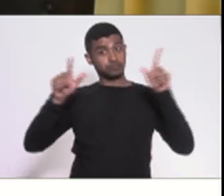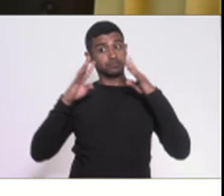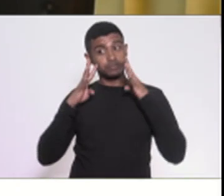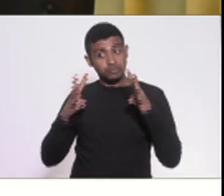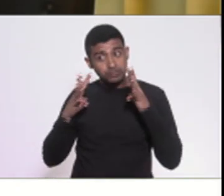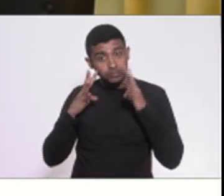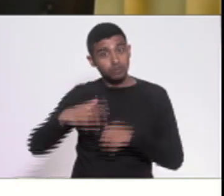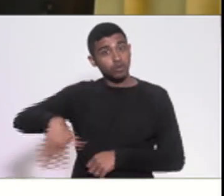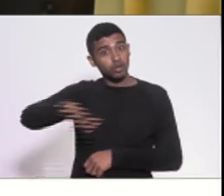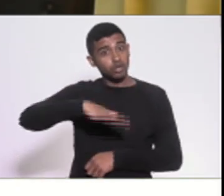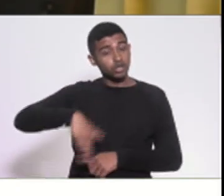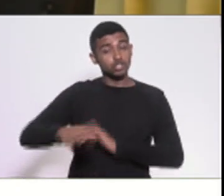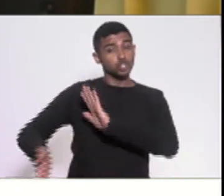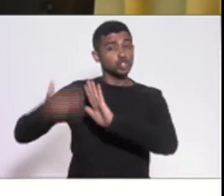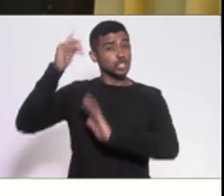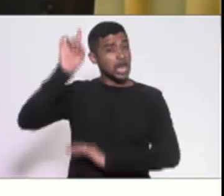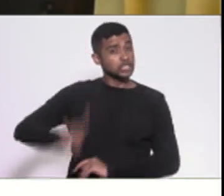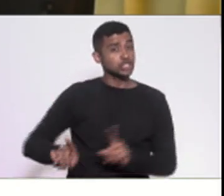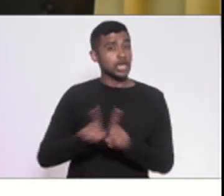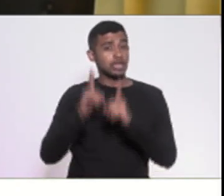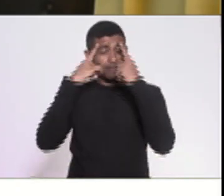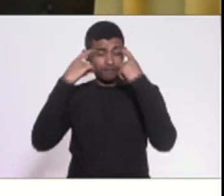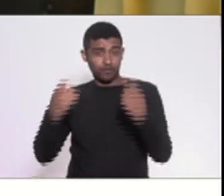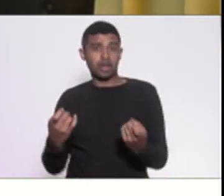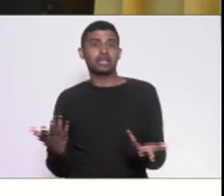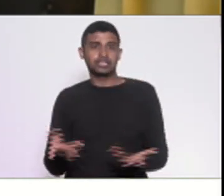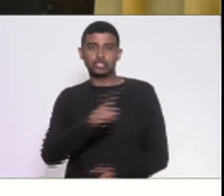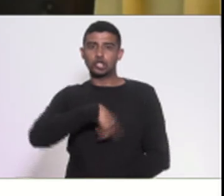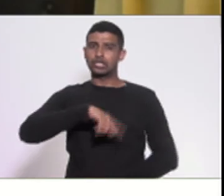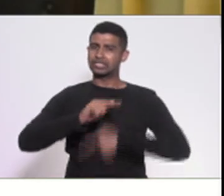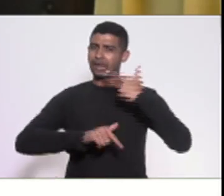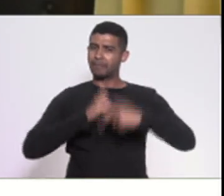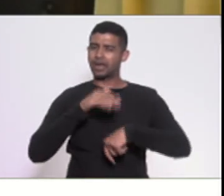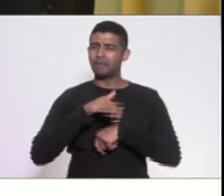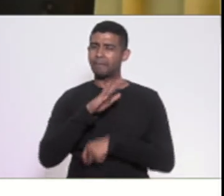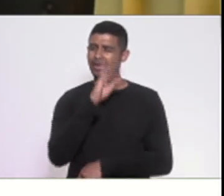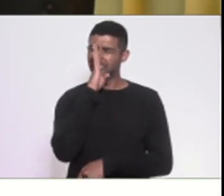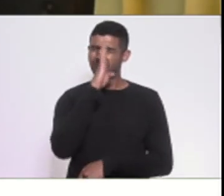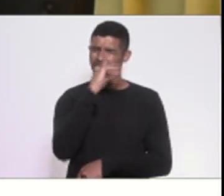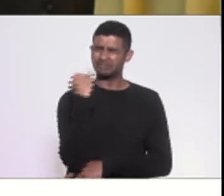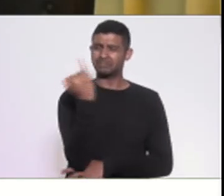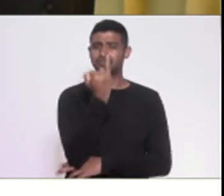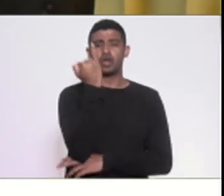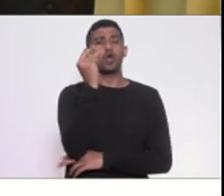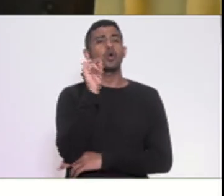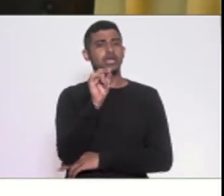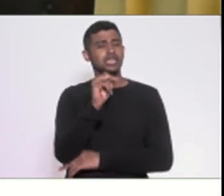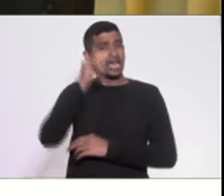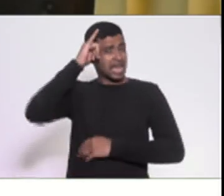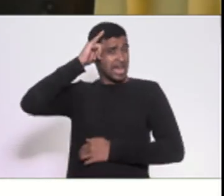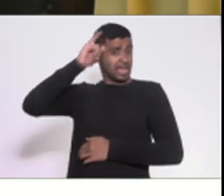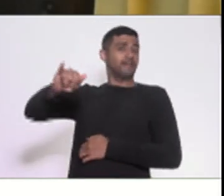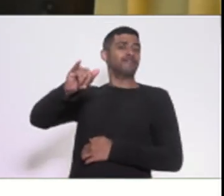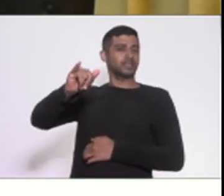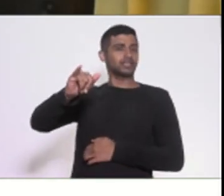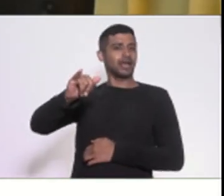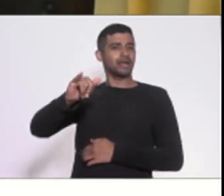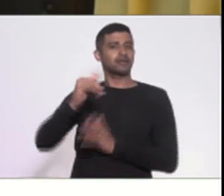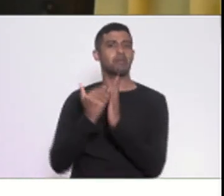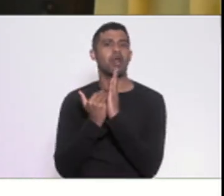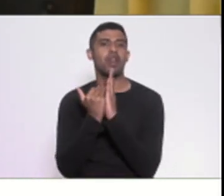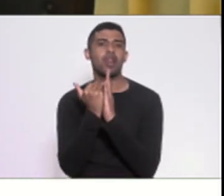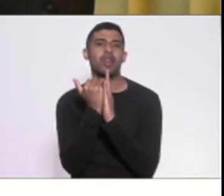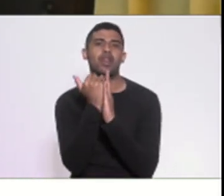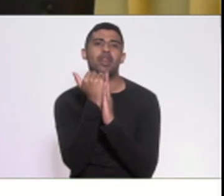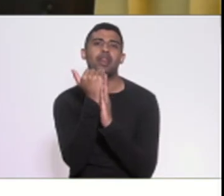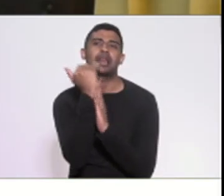de violação de direitos e violências, com a tarefa mais importante na prevenção do agravamento dessas violências que podem